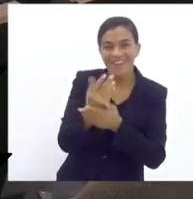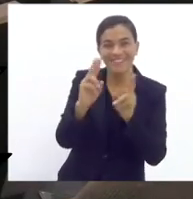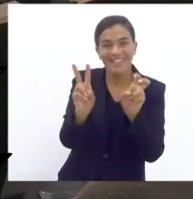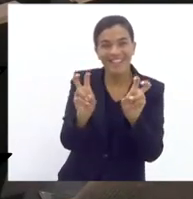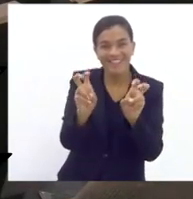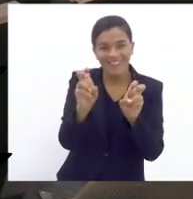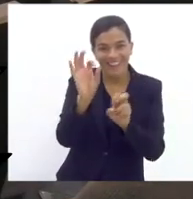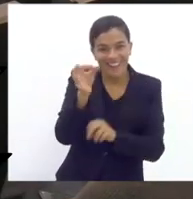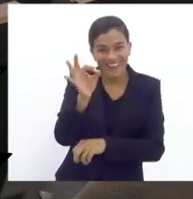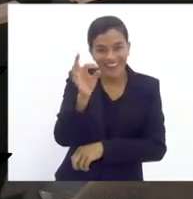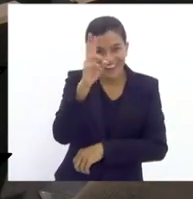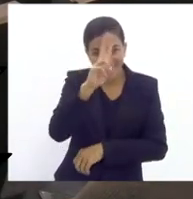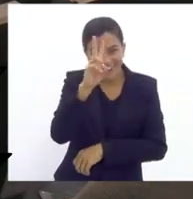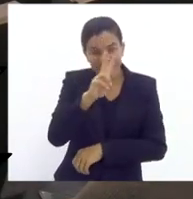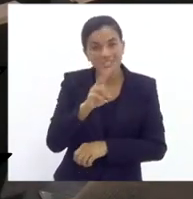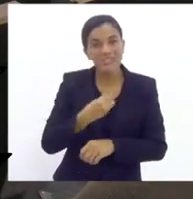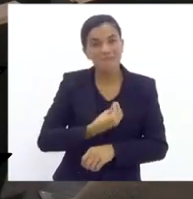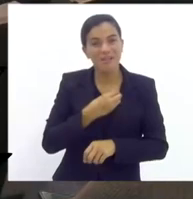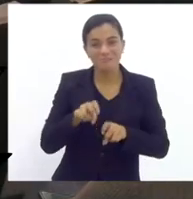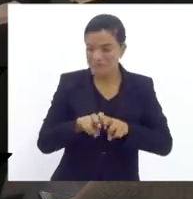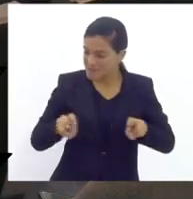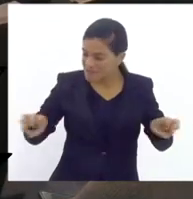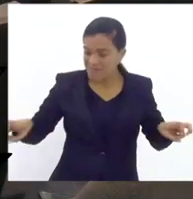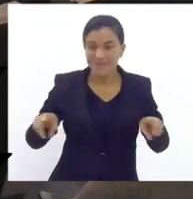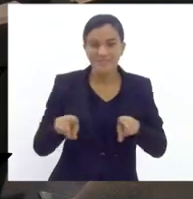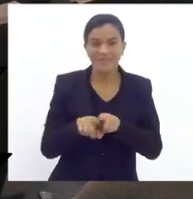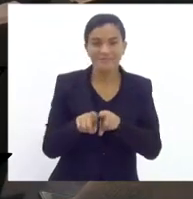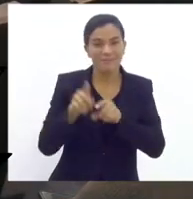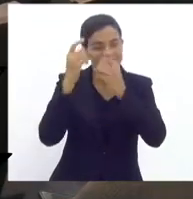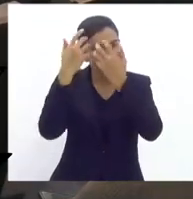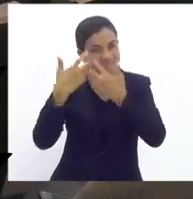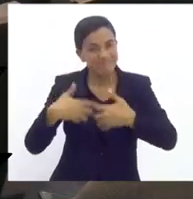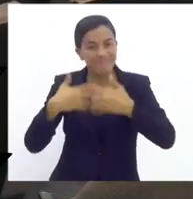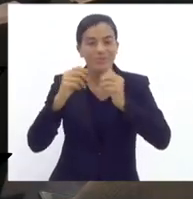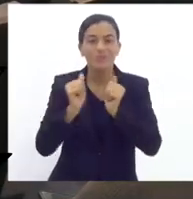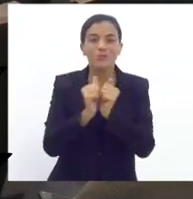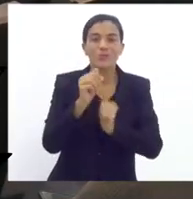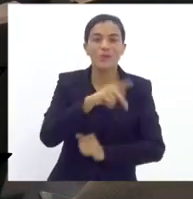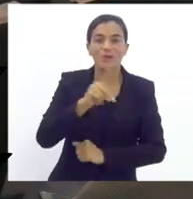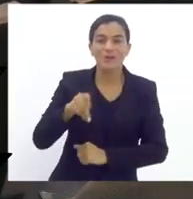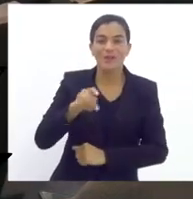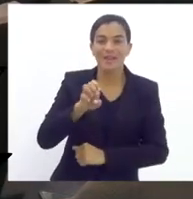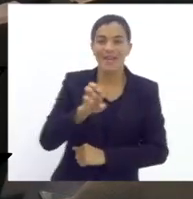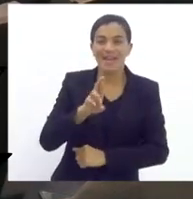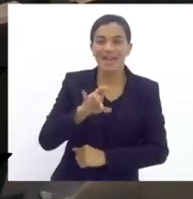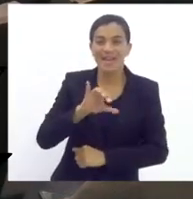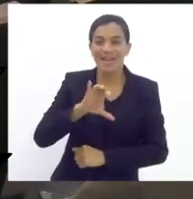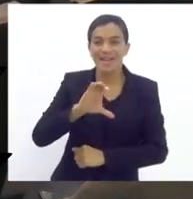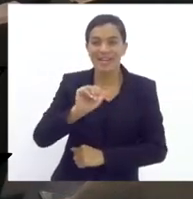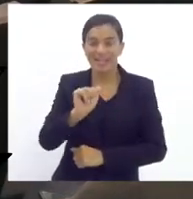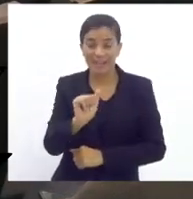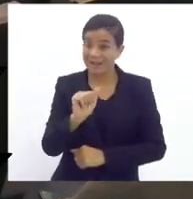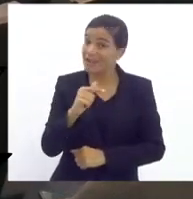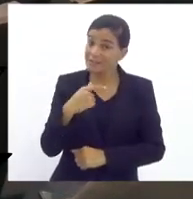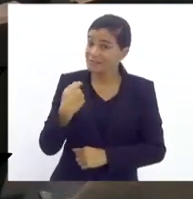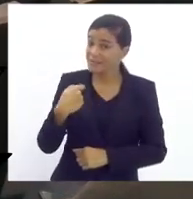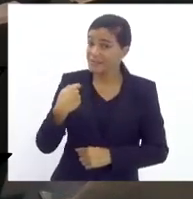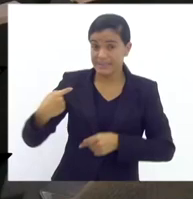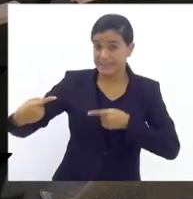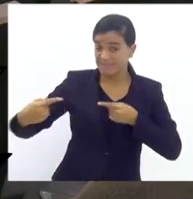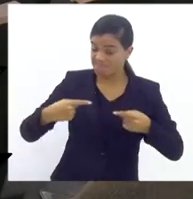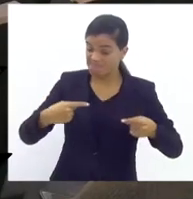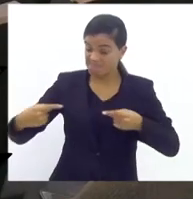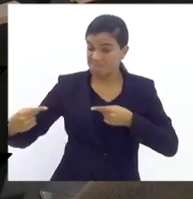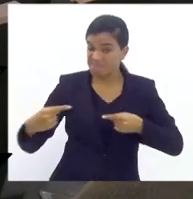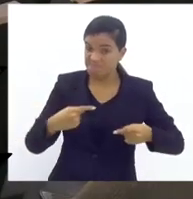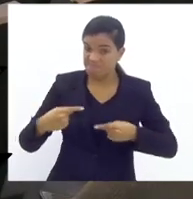fui lá participar da mesa mas também ouvir e refletir inclusive com a professora Érica que é isso né a gente tem que disputar a política